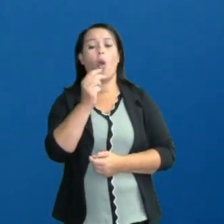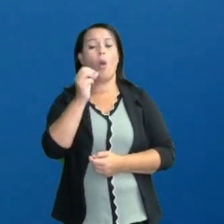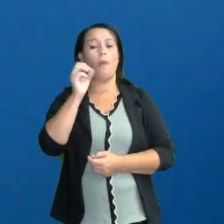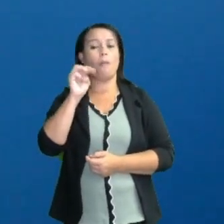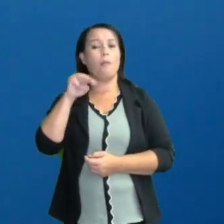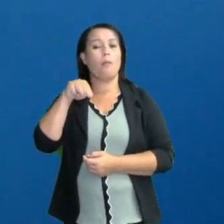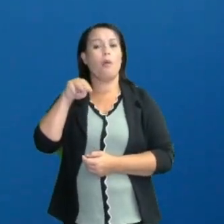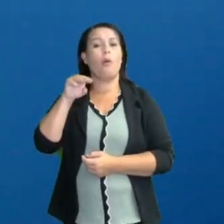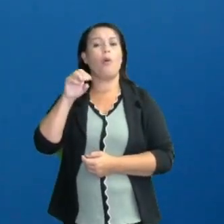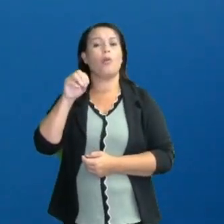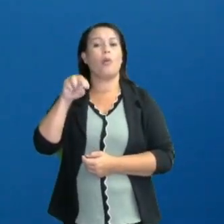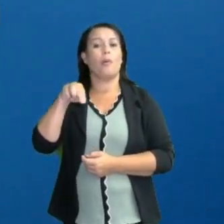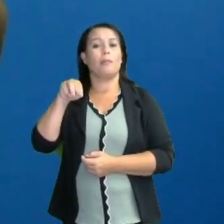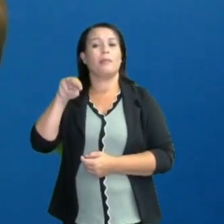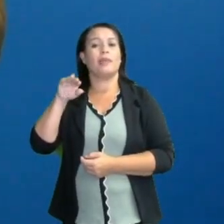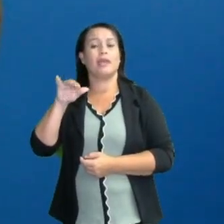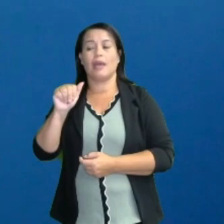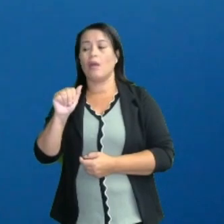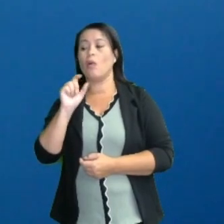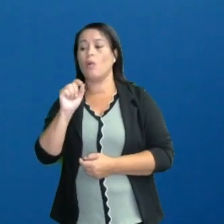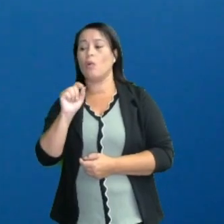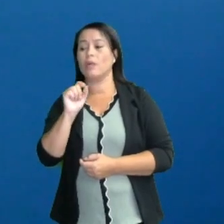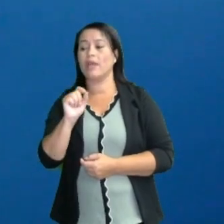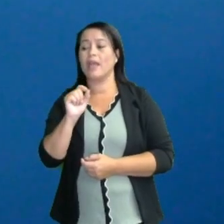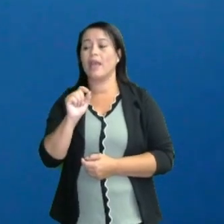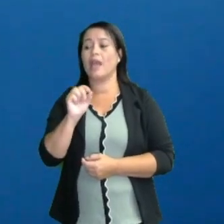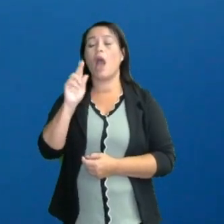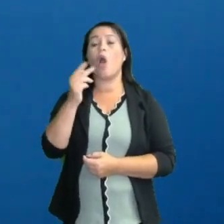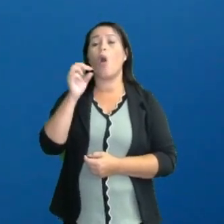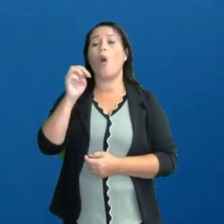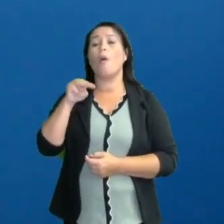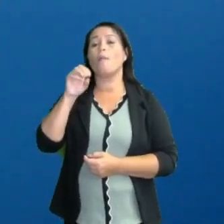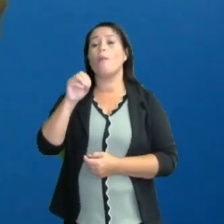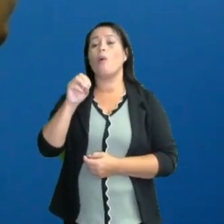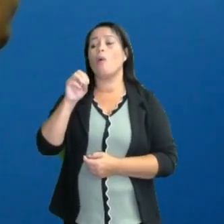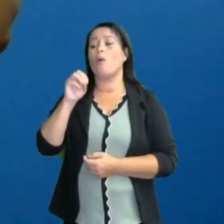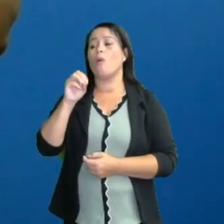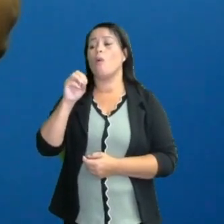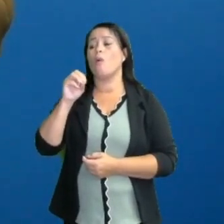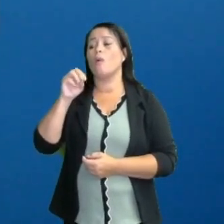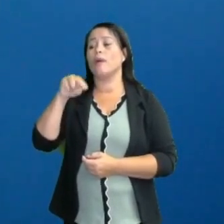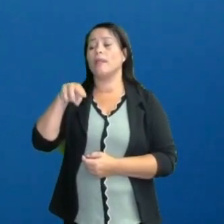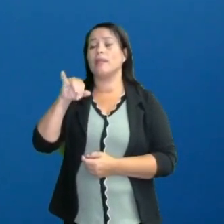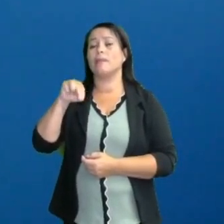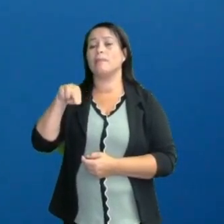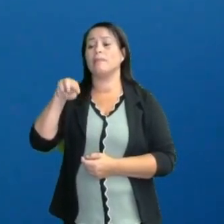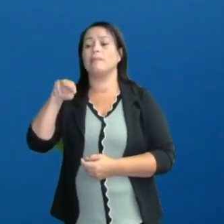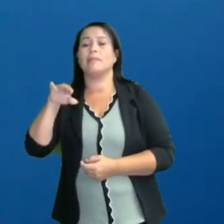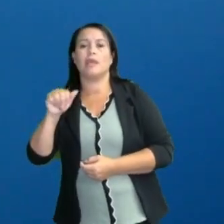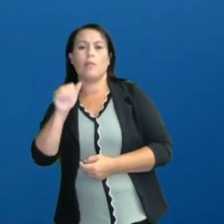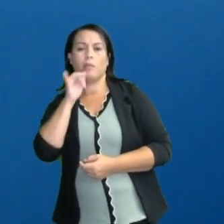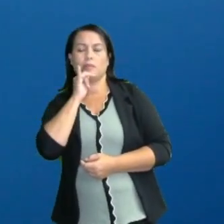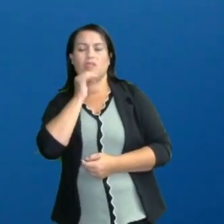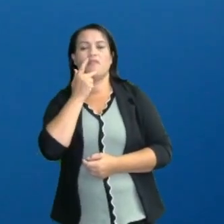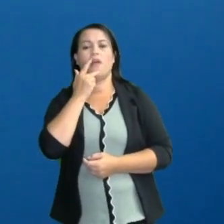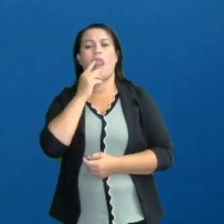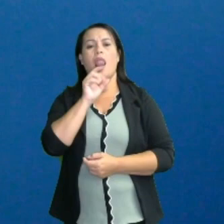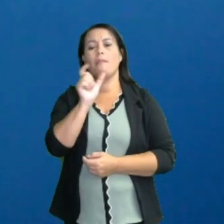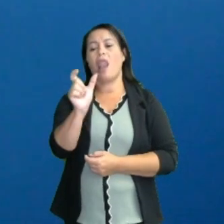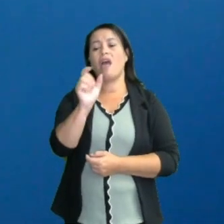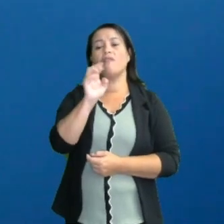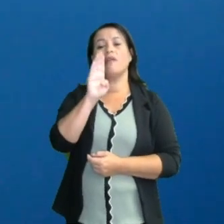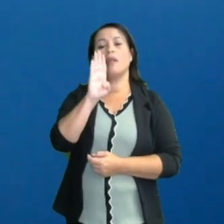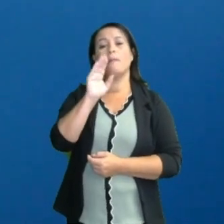homônima. Homônima é uma palavra que dá nome a outras coisas. Por exemplo, se eu falo a